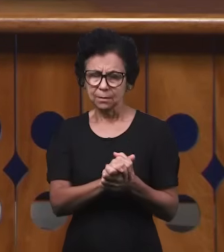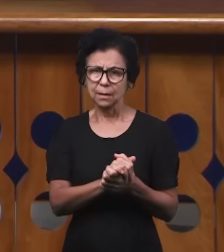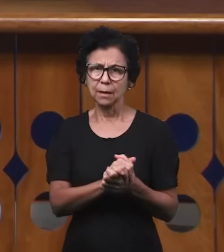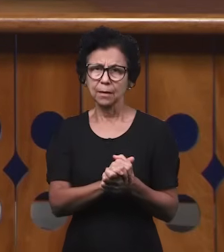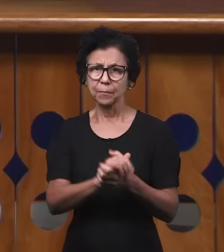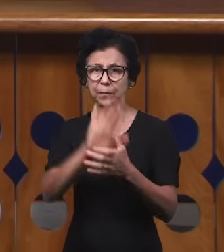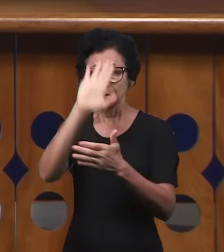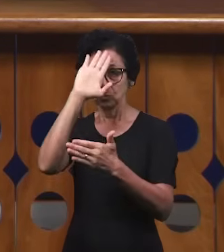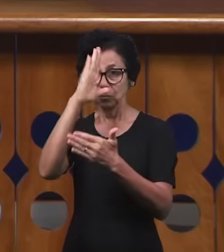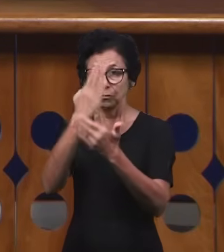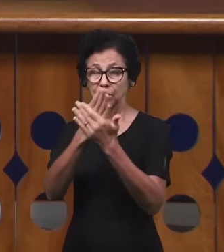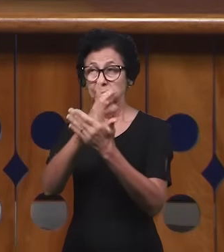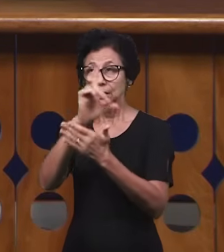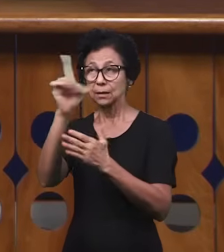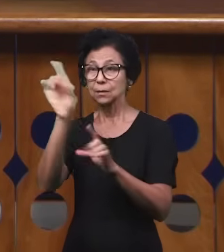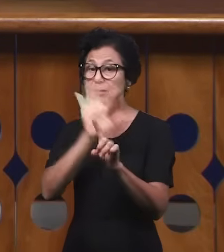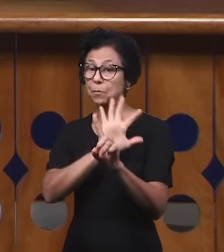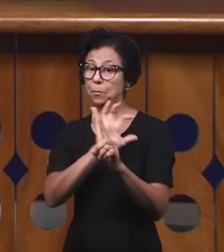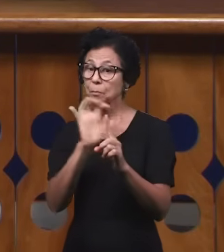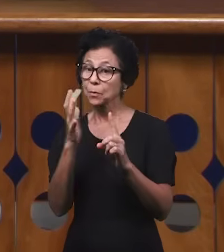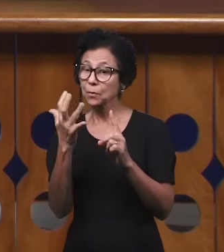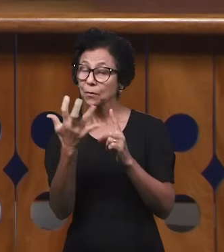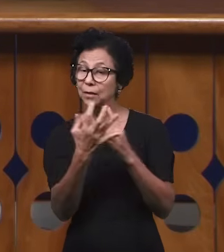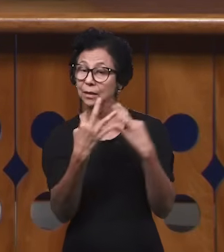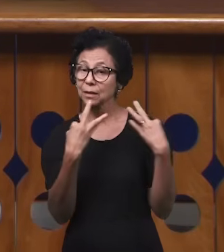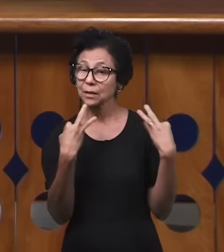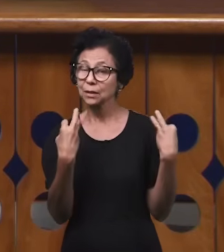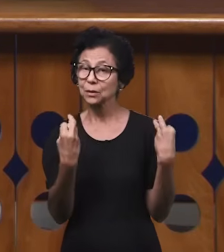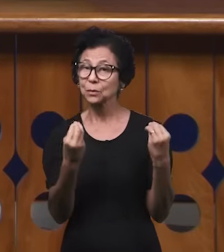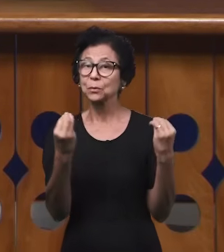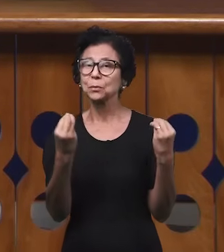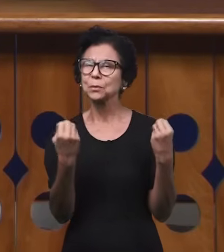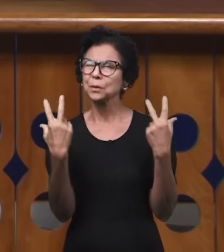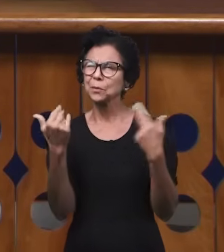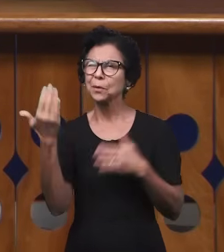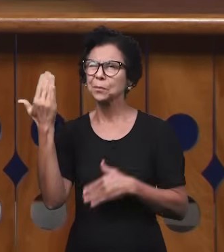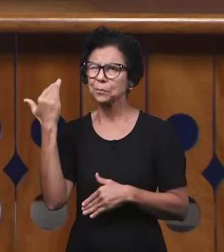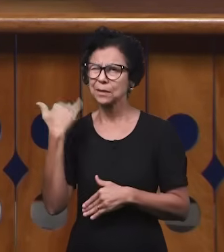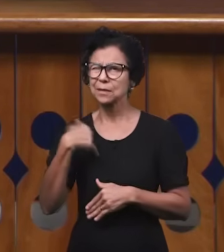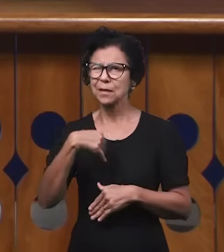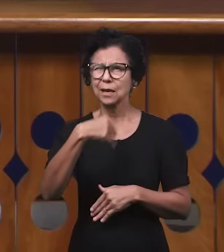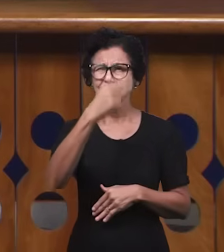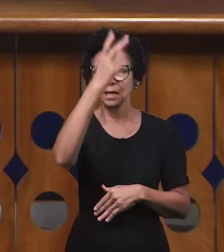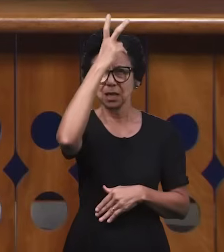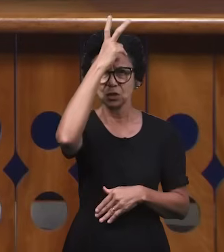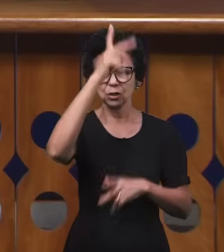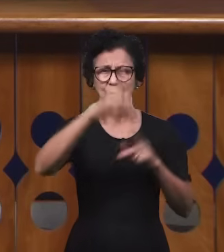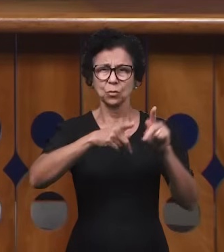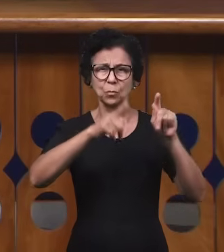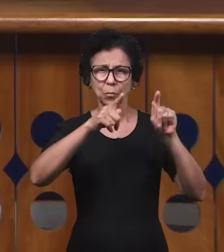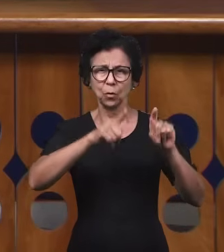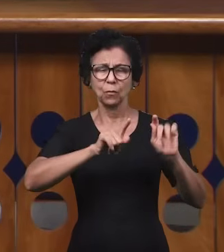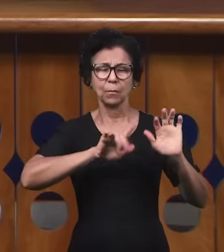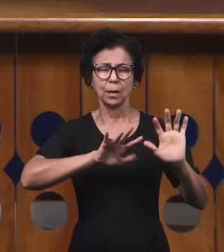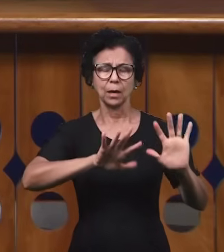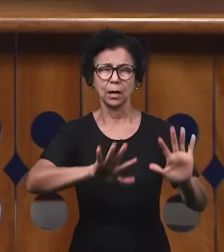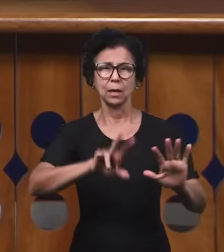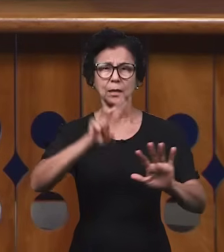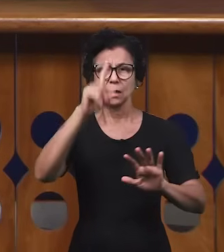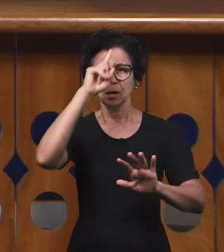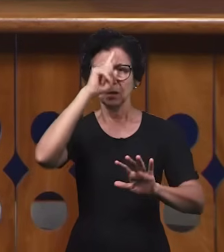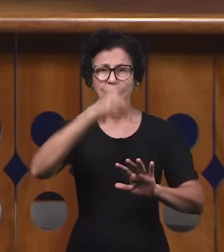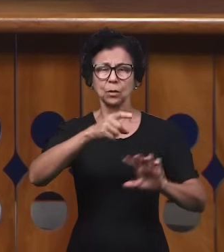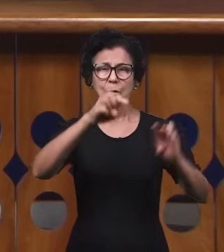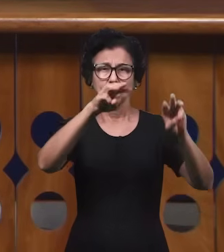Ele proverá e como o maná que desceu, né, para o povo no deserto, Deus há de preparar todas as